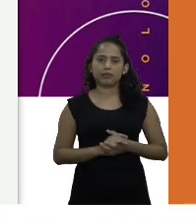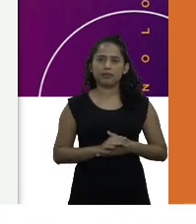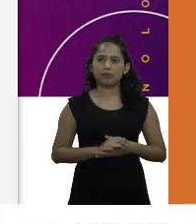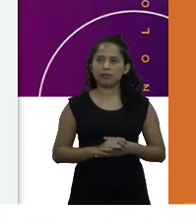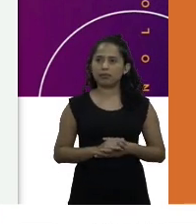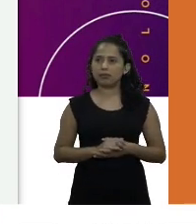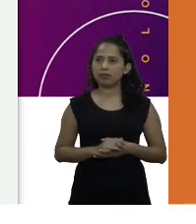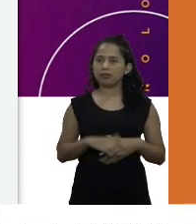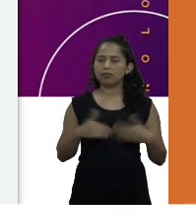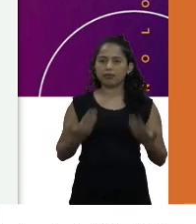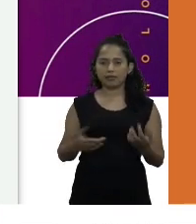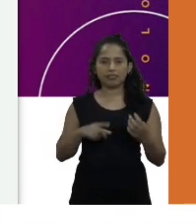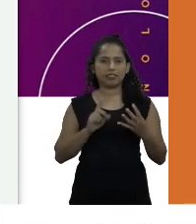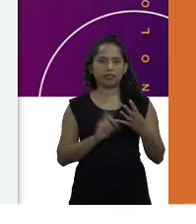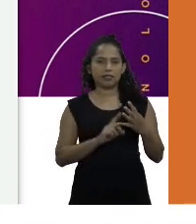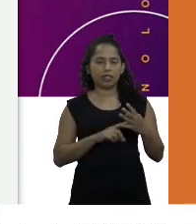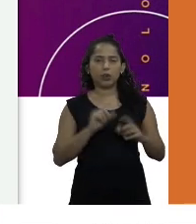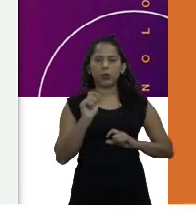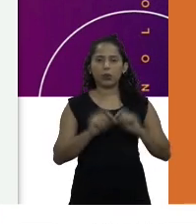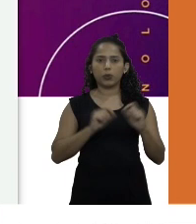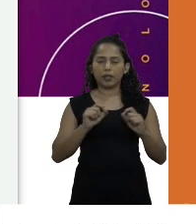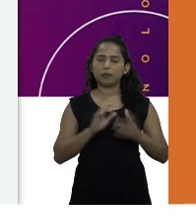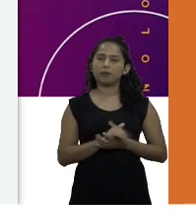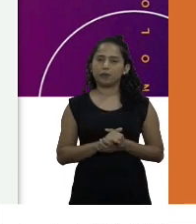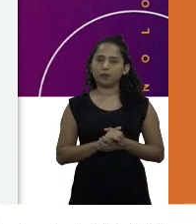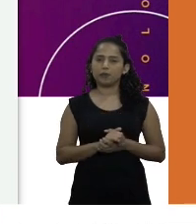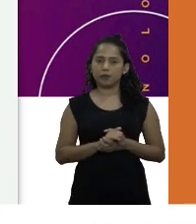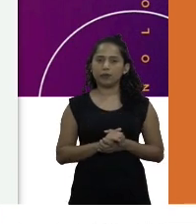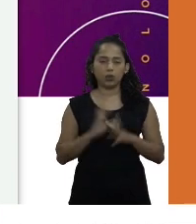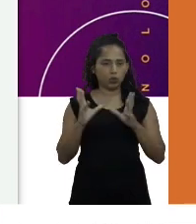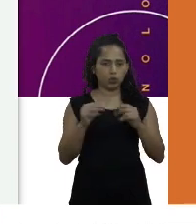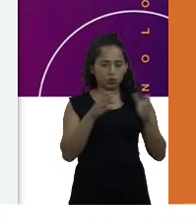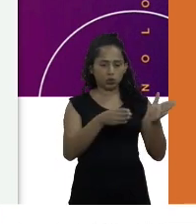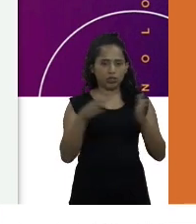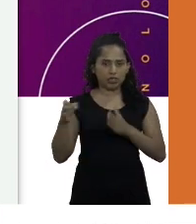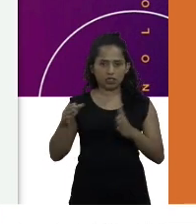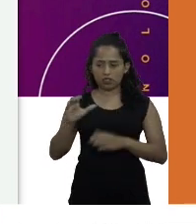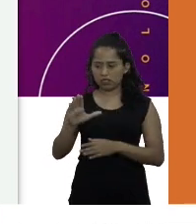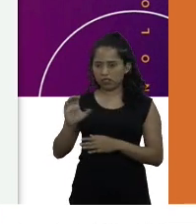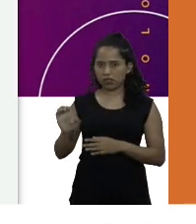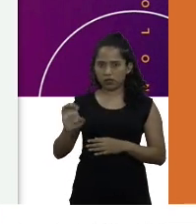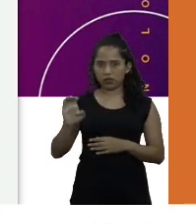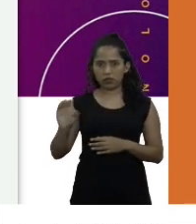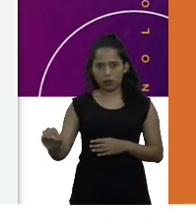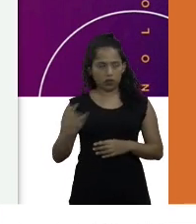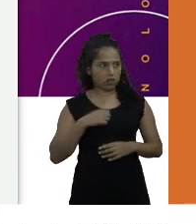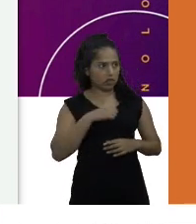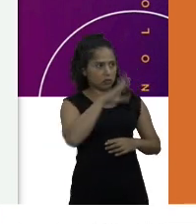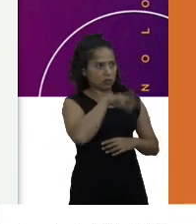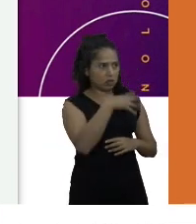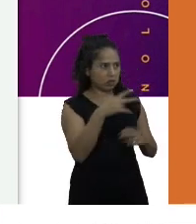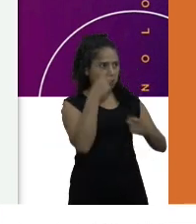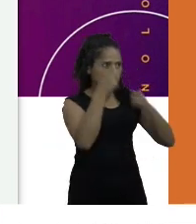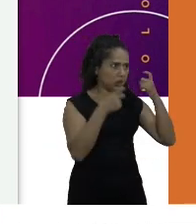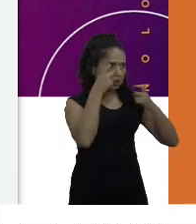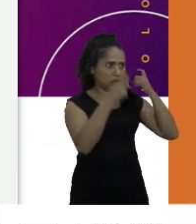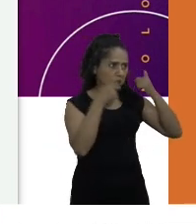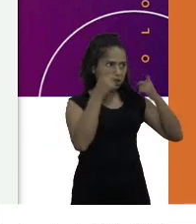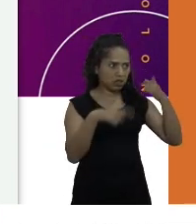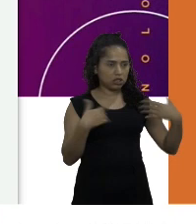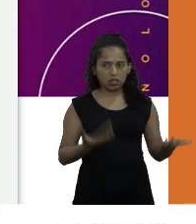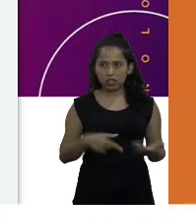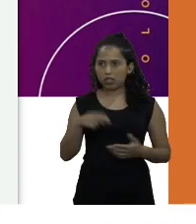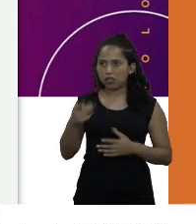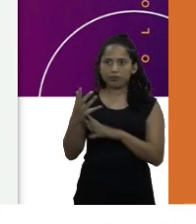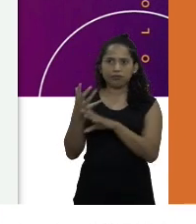Skynet, acelerou os aspectos preditivos, fez todo esse processo que o CEO fica ali preocupado, olhando, e as pessoas tiveram mais tempo de